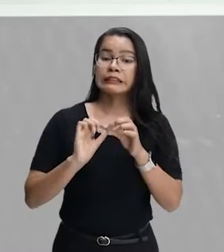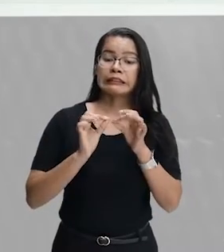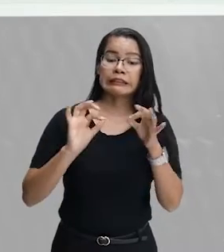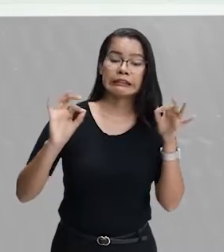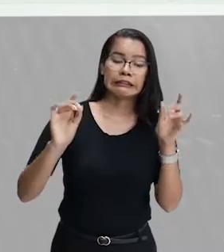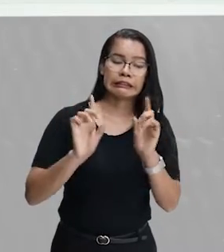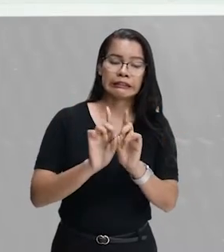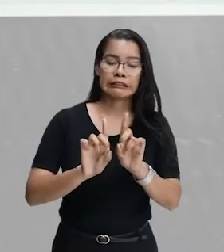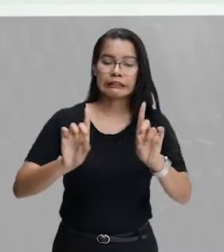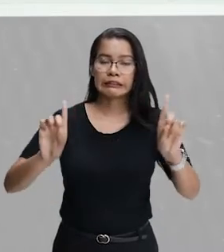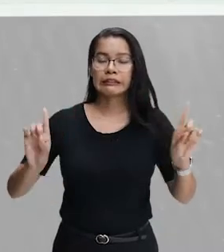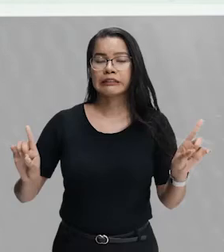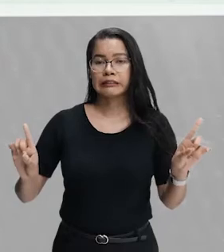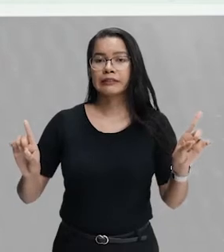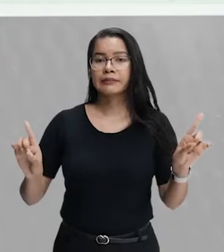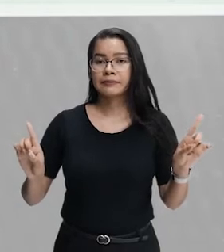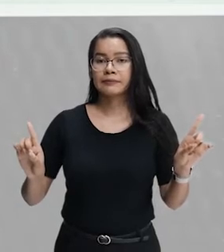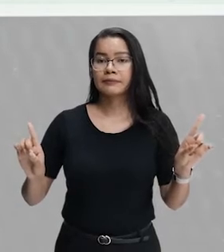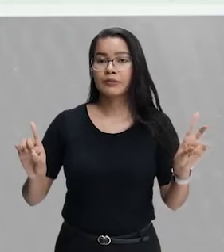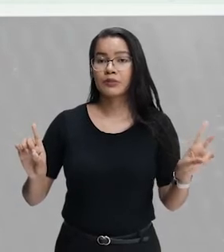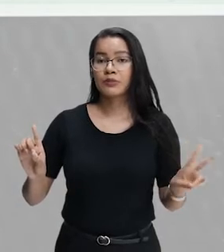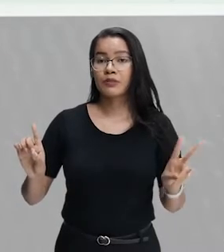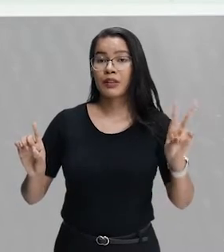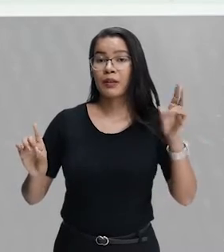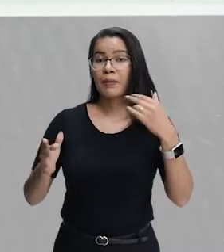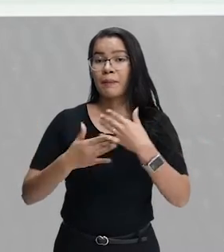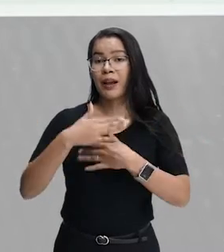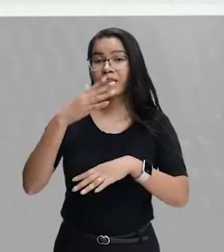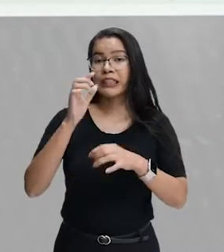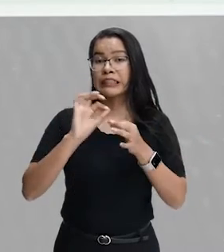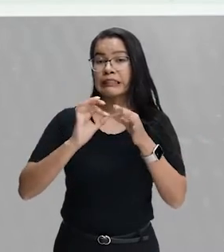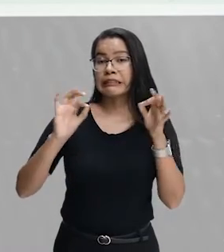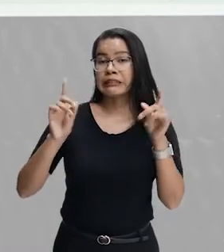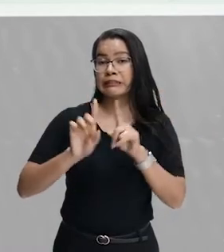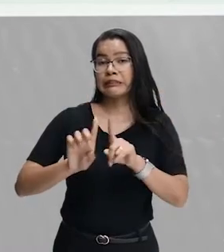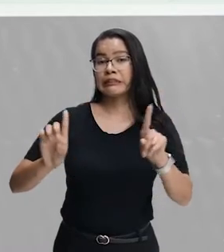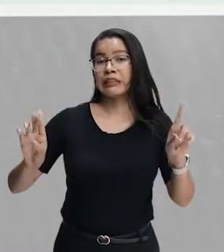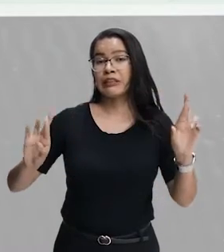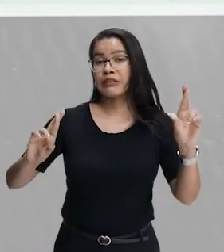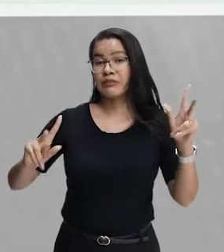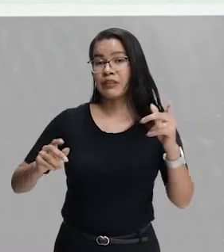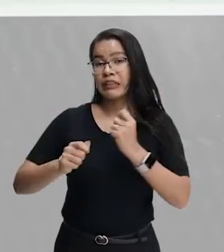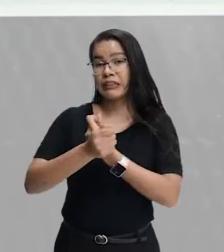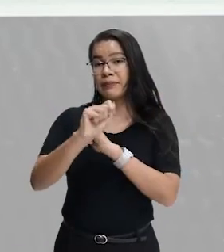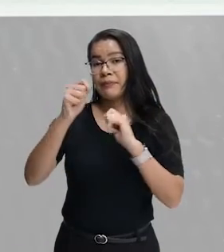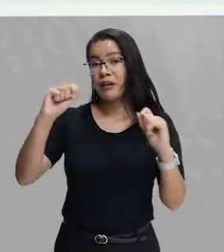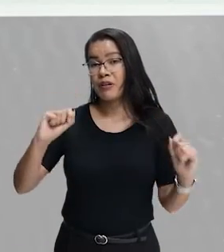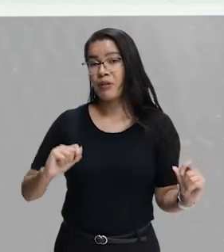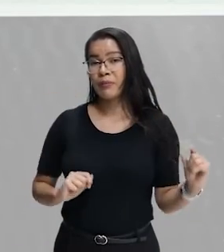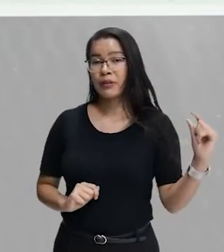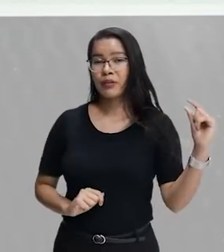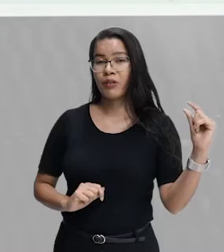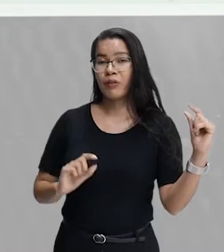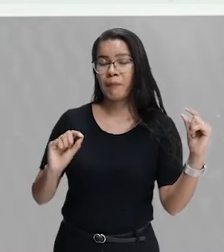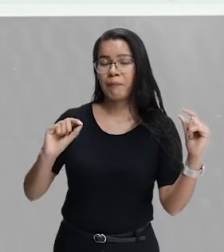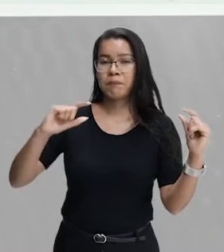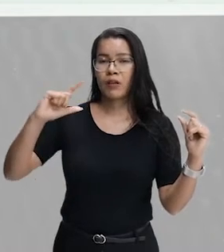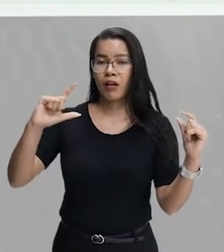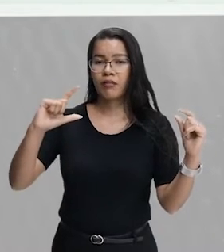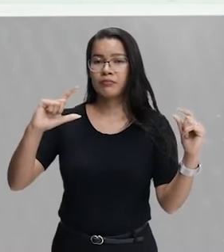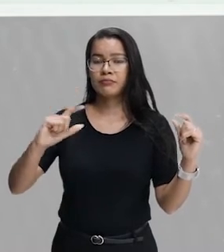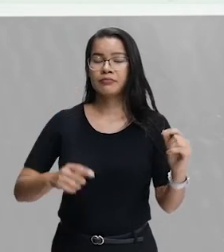distantes, né, um do outro. Tá? Valores muito mais distantes. A diferença entre um menor valor e um maior, que a gente chama